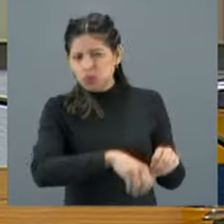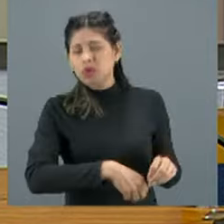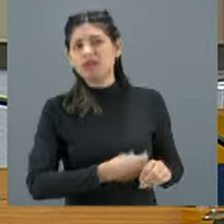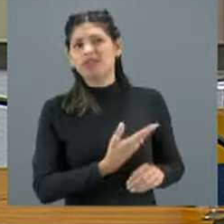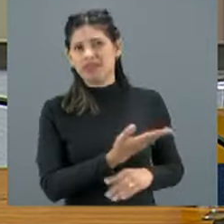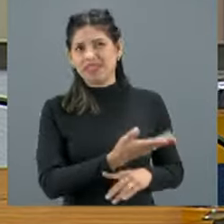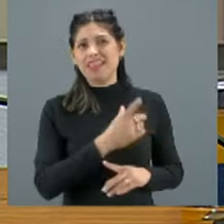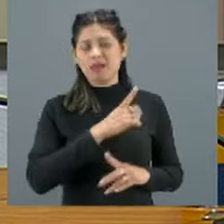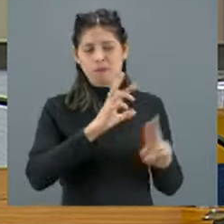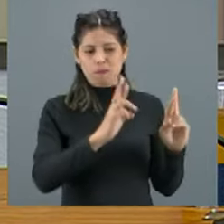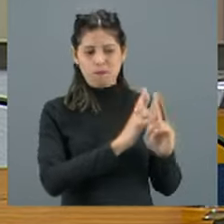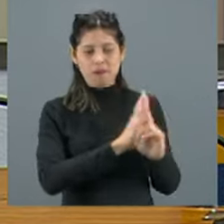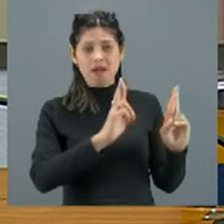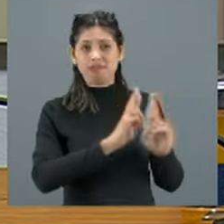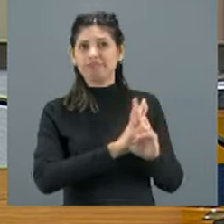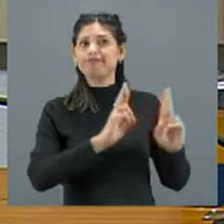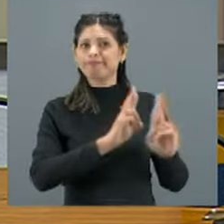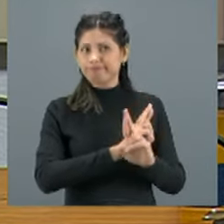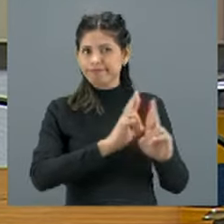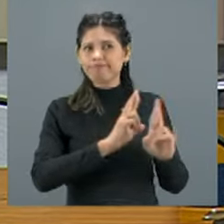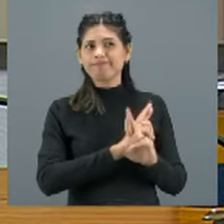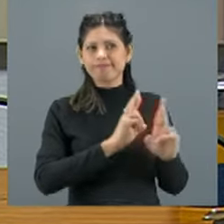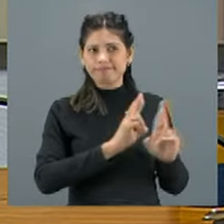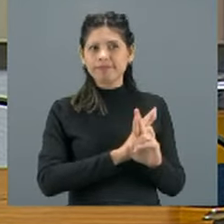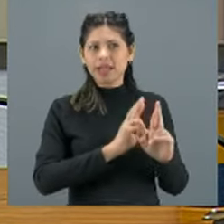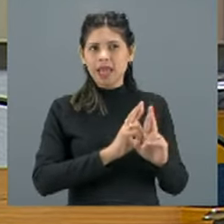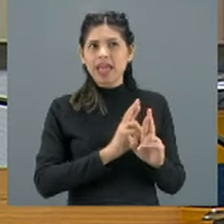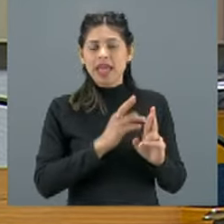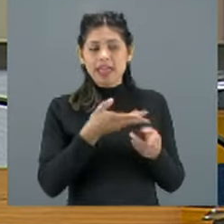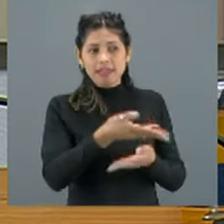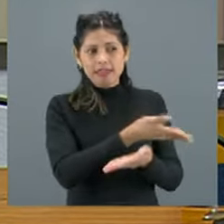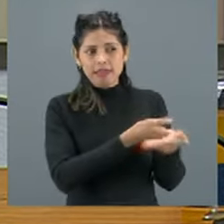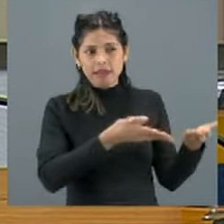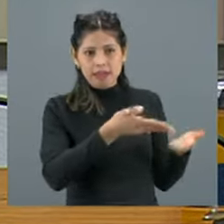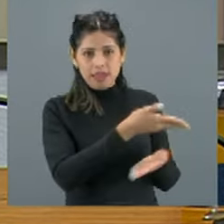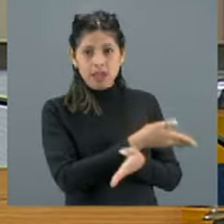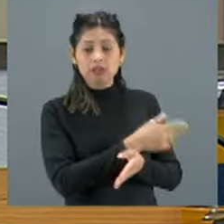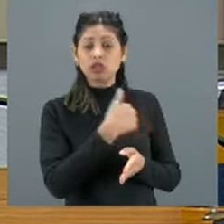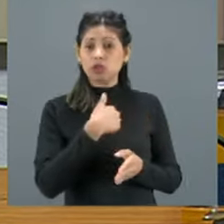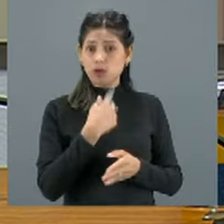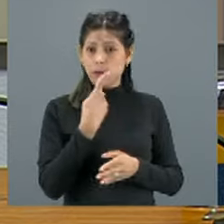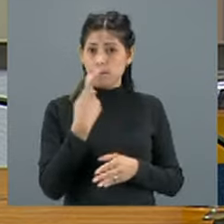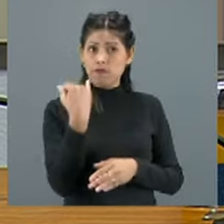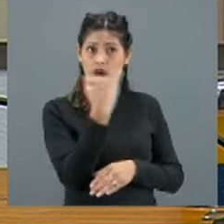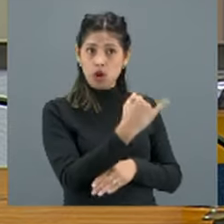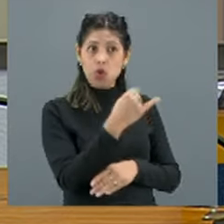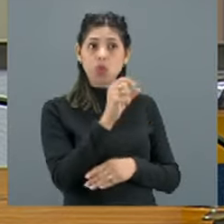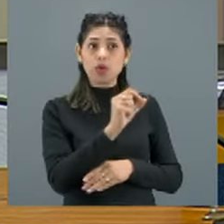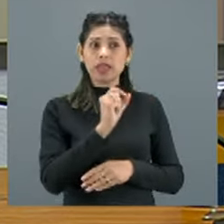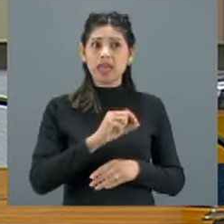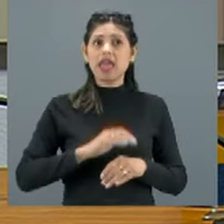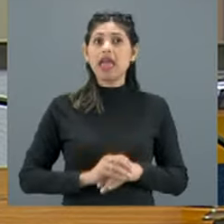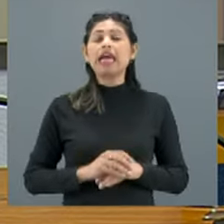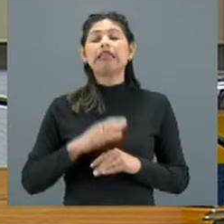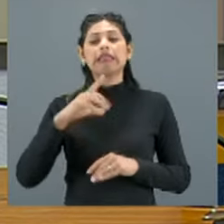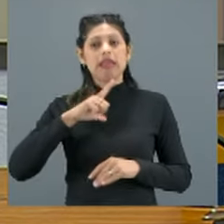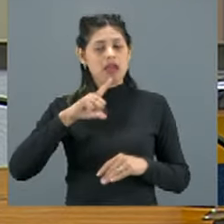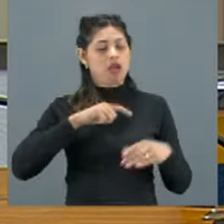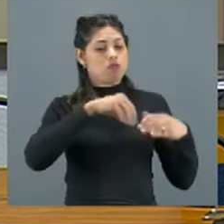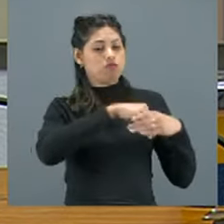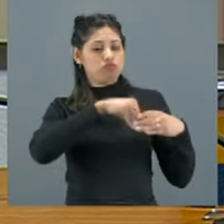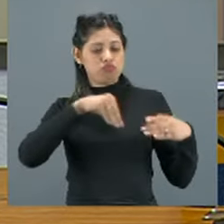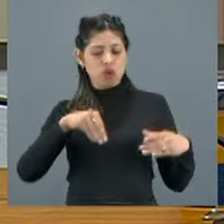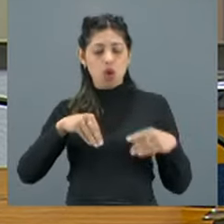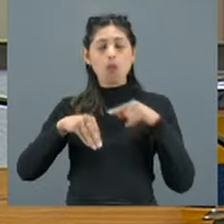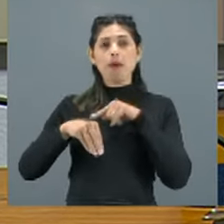existe uma relação muito, muito umbilical entre eles. E eu dizia, há uma forma de exclusão. Eles sabem